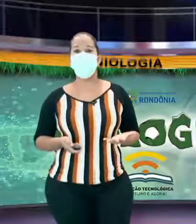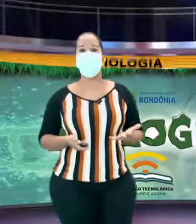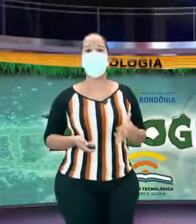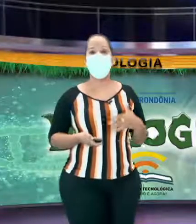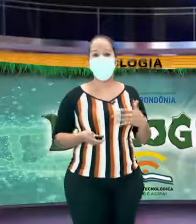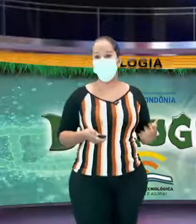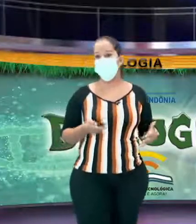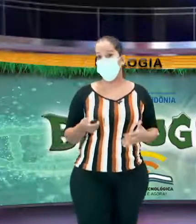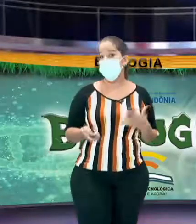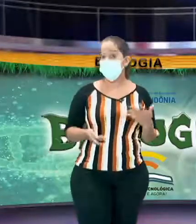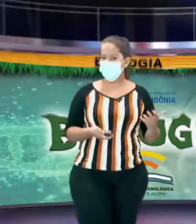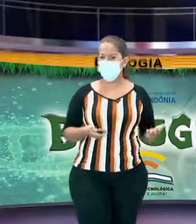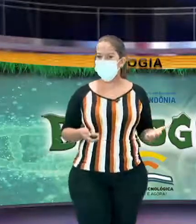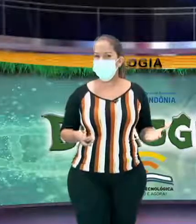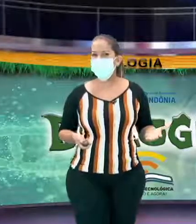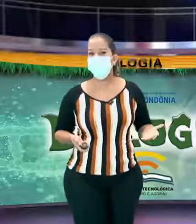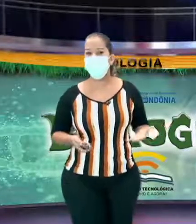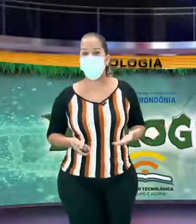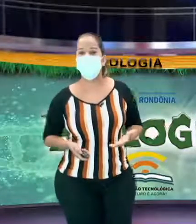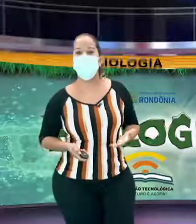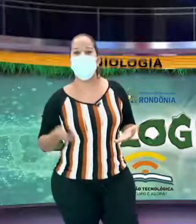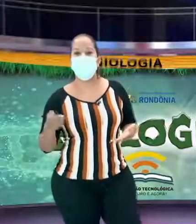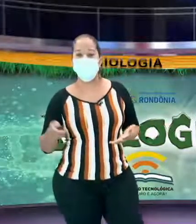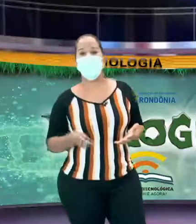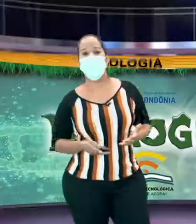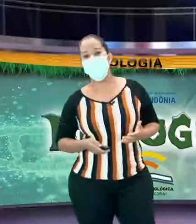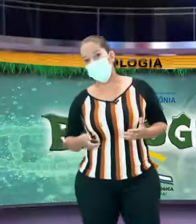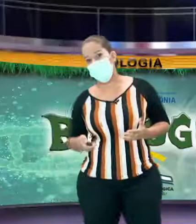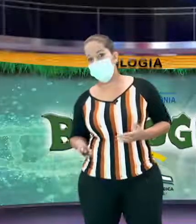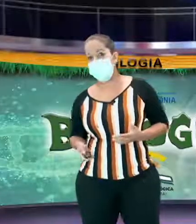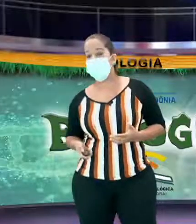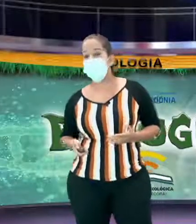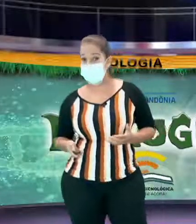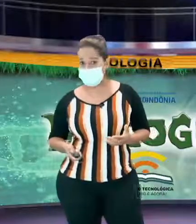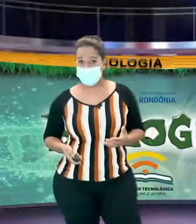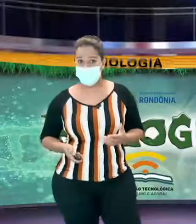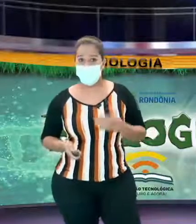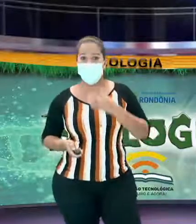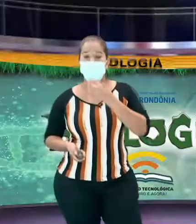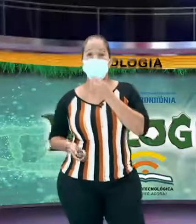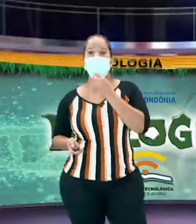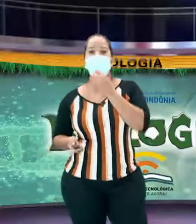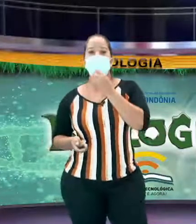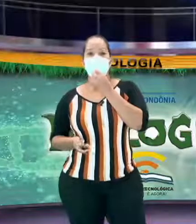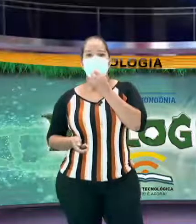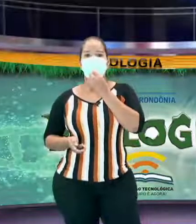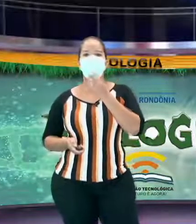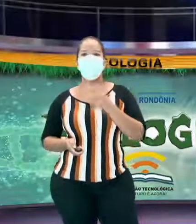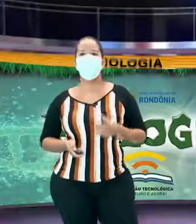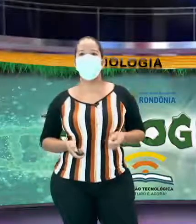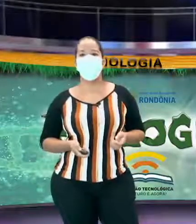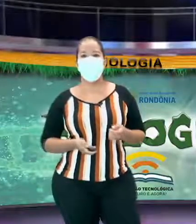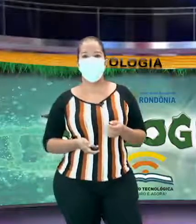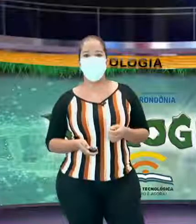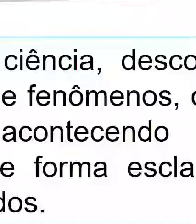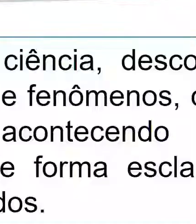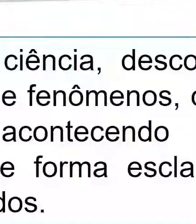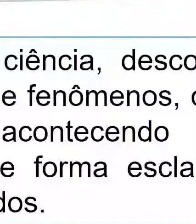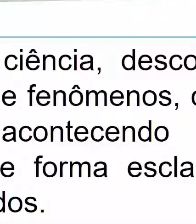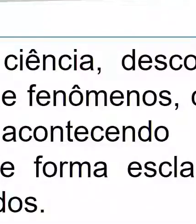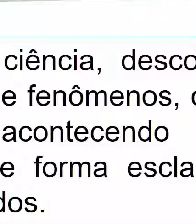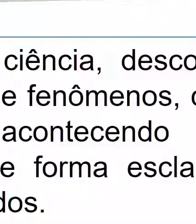essa necessidade, essa responsabilidade, na verdade, que nós temos em compreendermos isso, ok? Continuando, então,